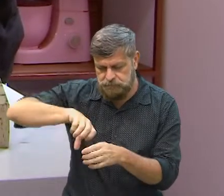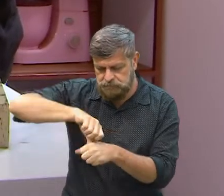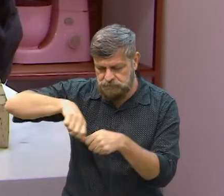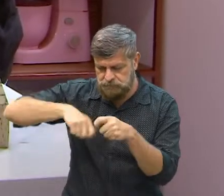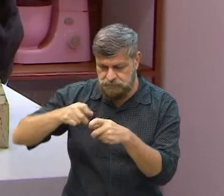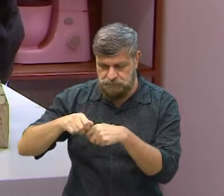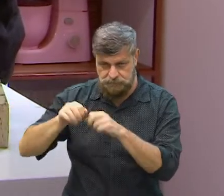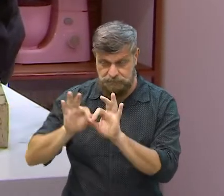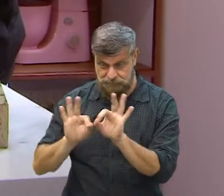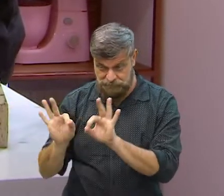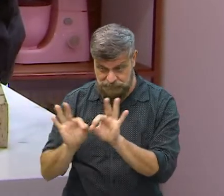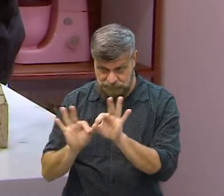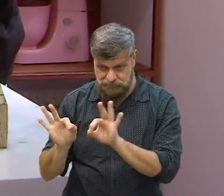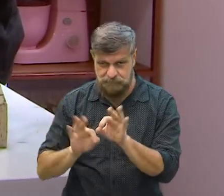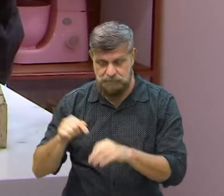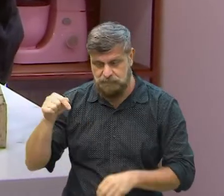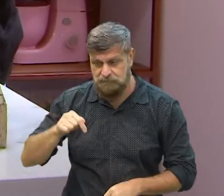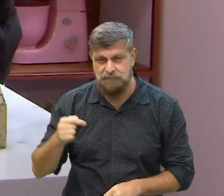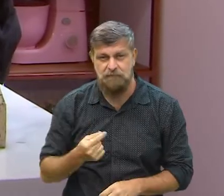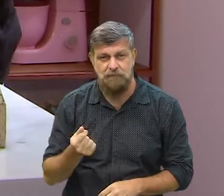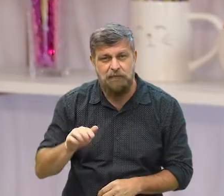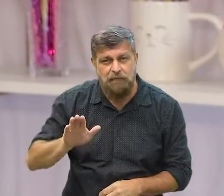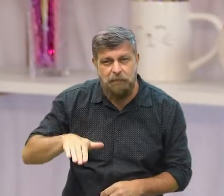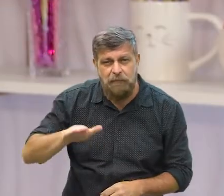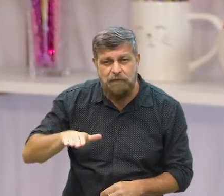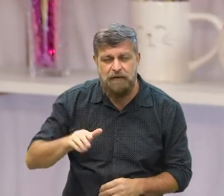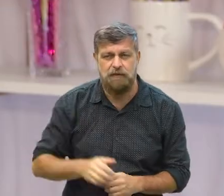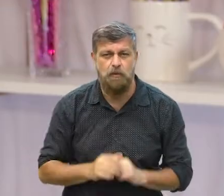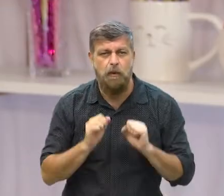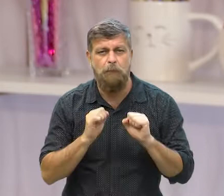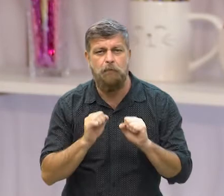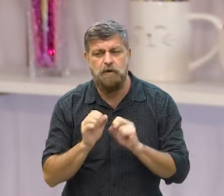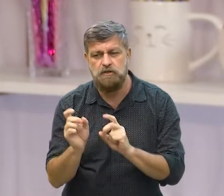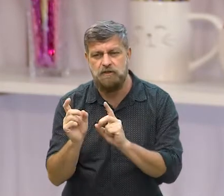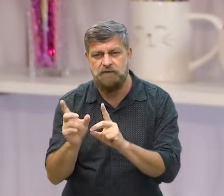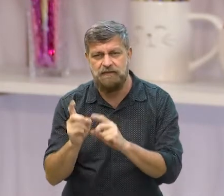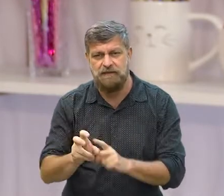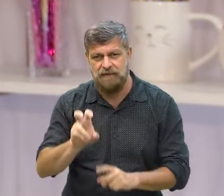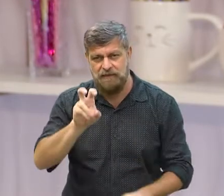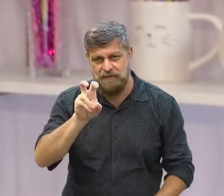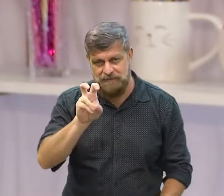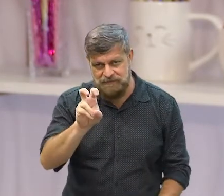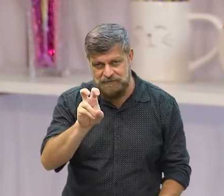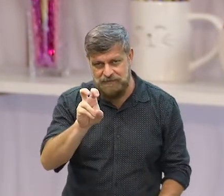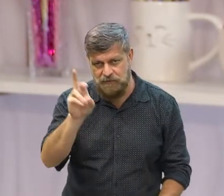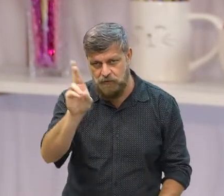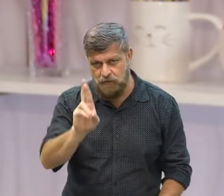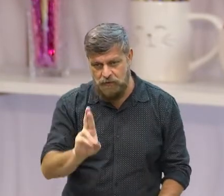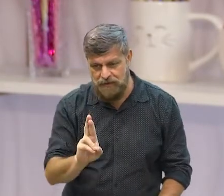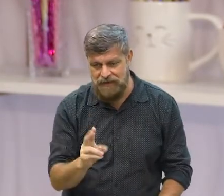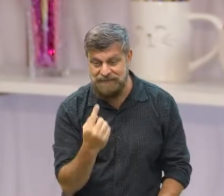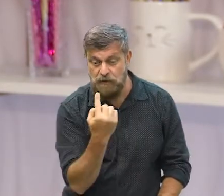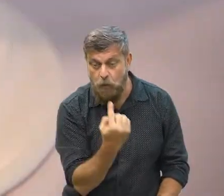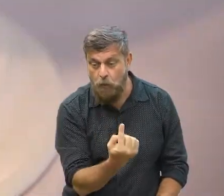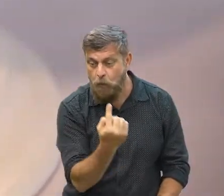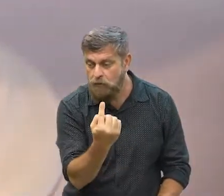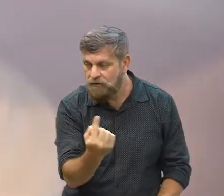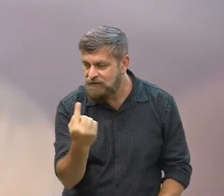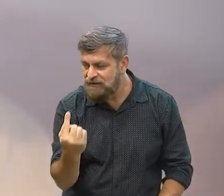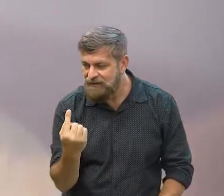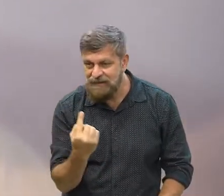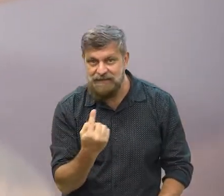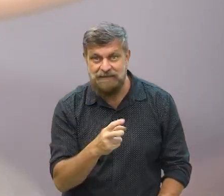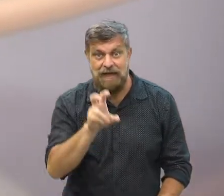que vai deixar o custo bem menor, a gente pode vender aí a R$ 5, 5 bolinhas, R$ 1 cada bolinha.